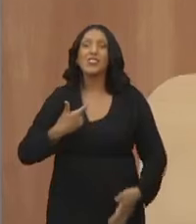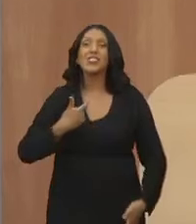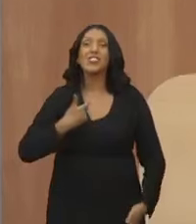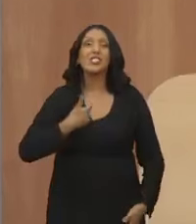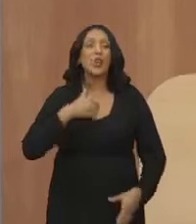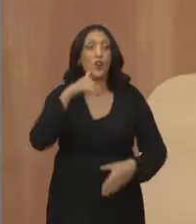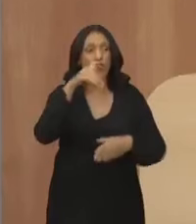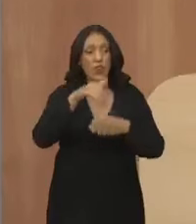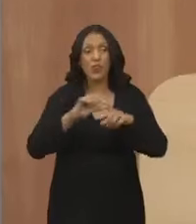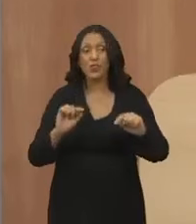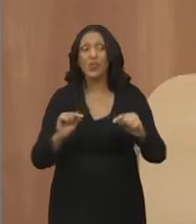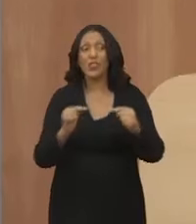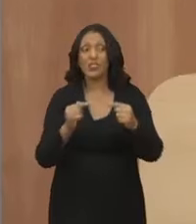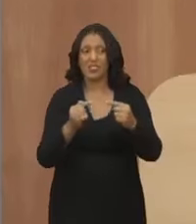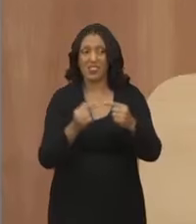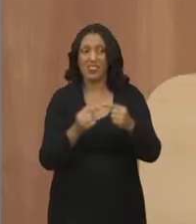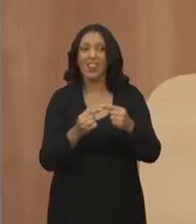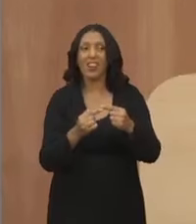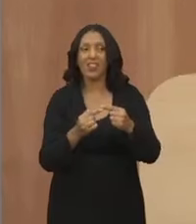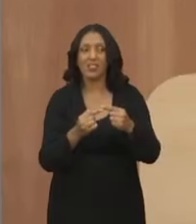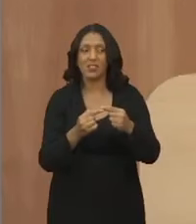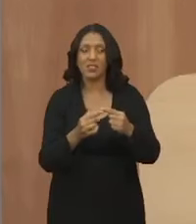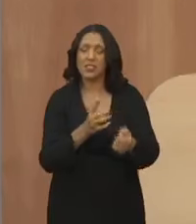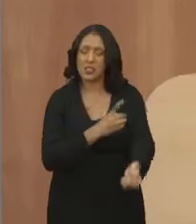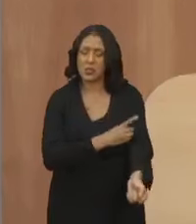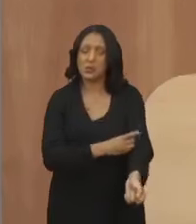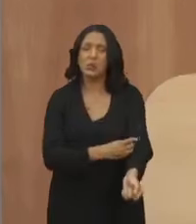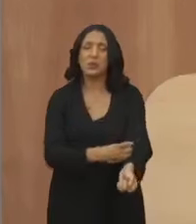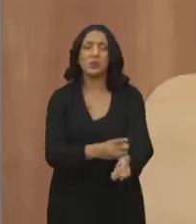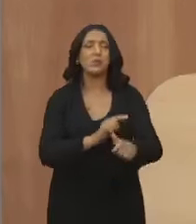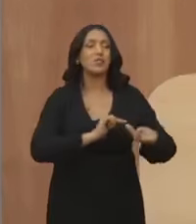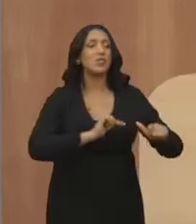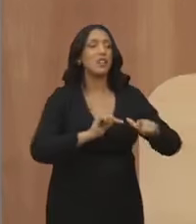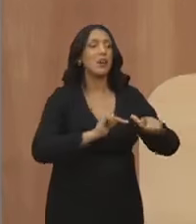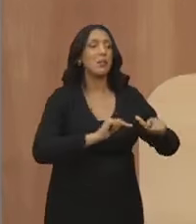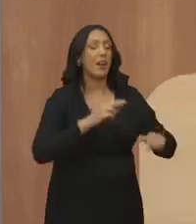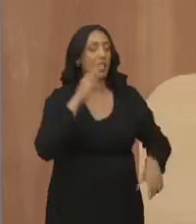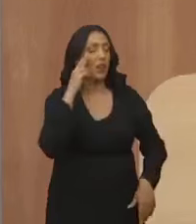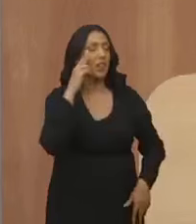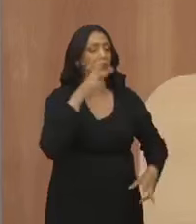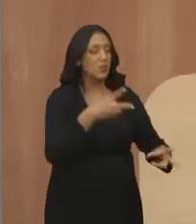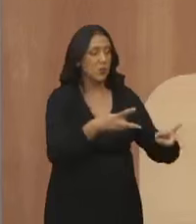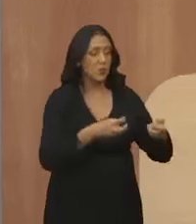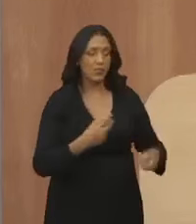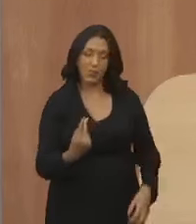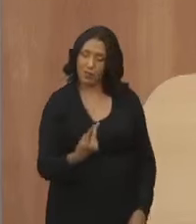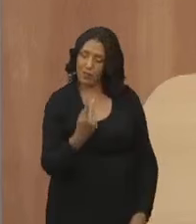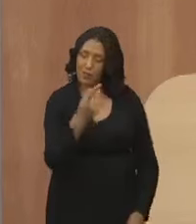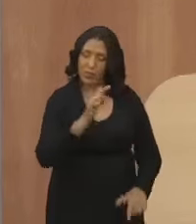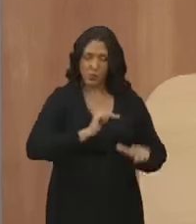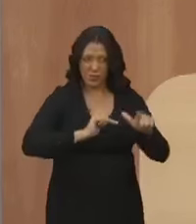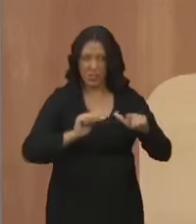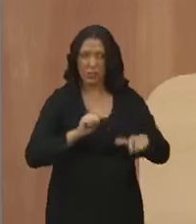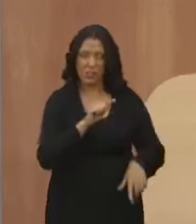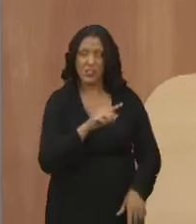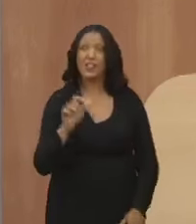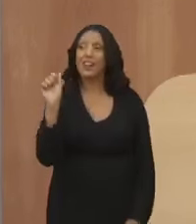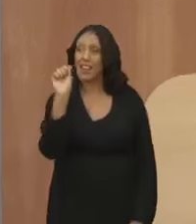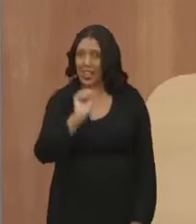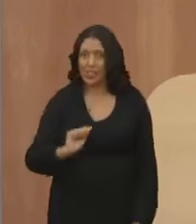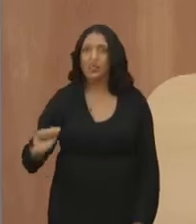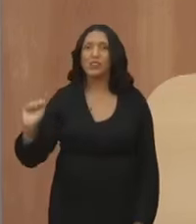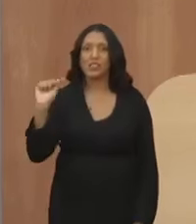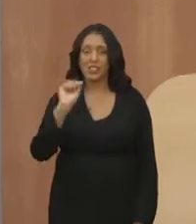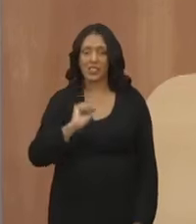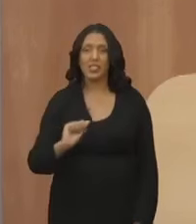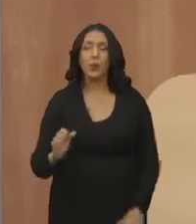algo nobre, que é o trabalho que vocês estão realizando, uma associação recém-formada, não é uma associação que vem de